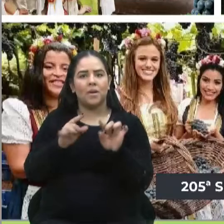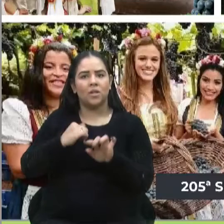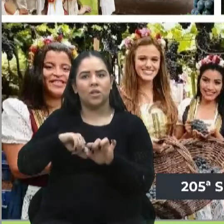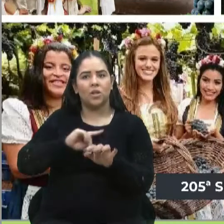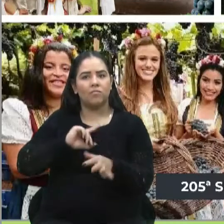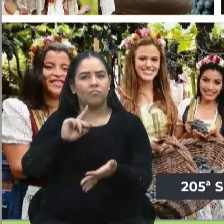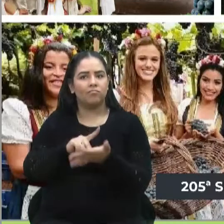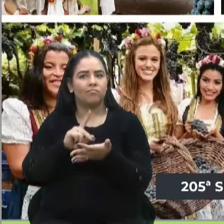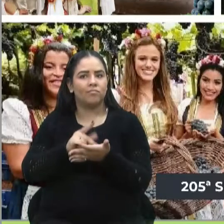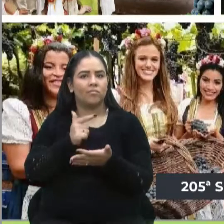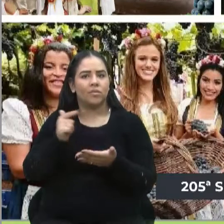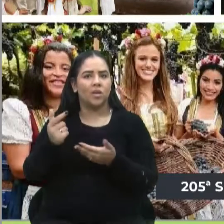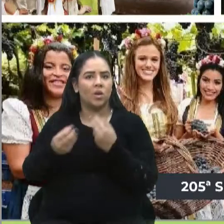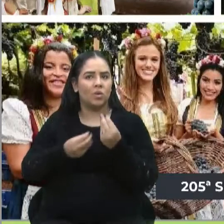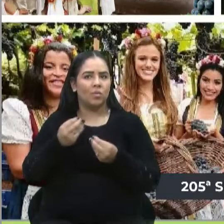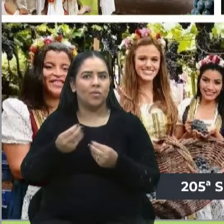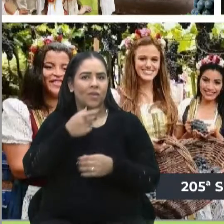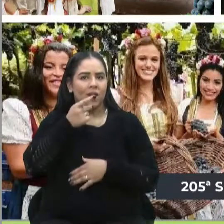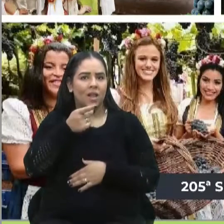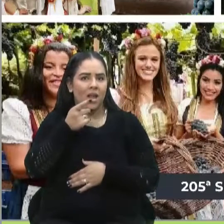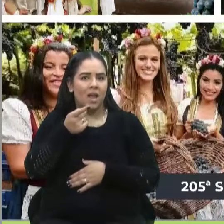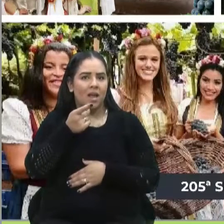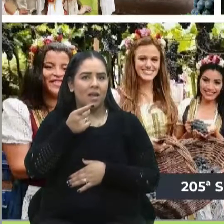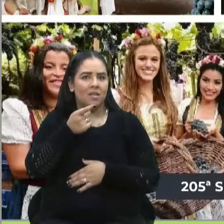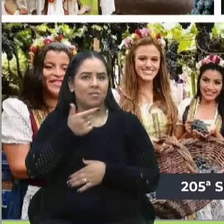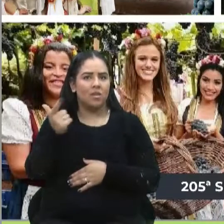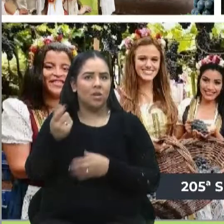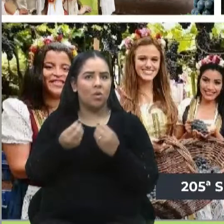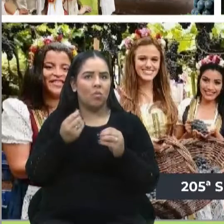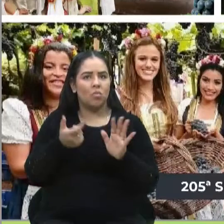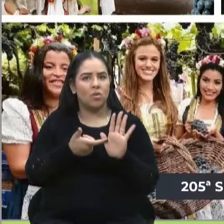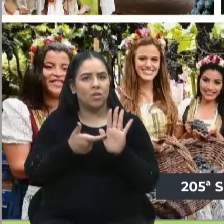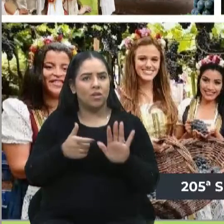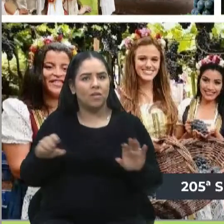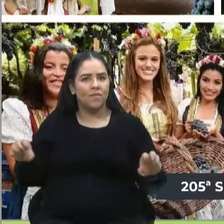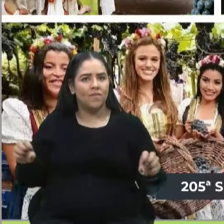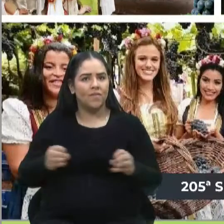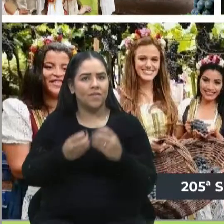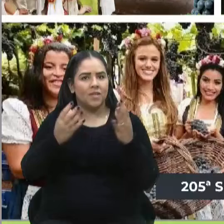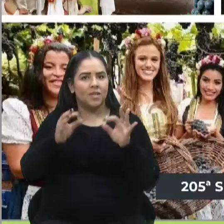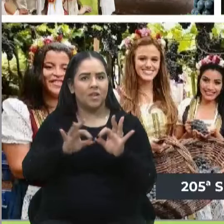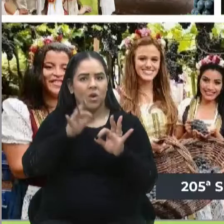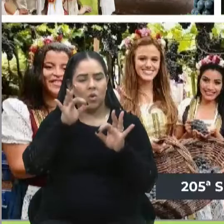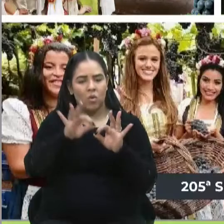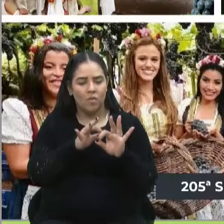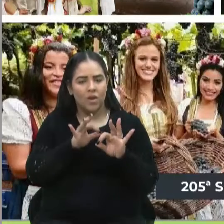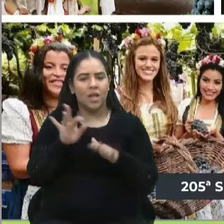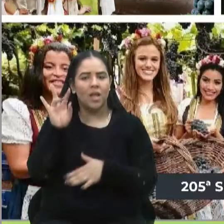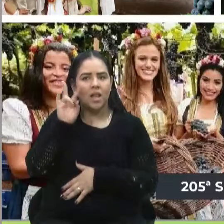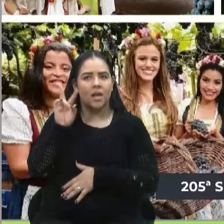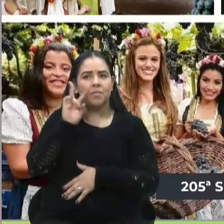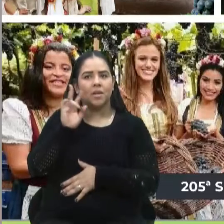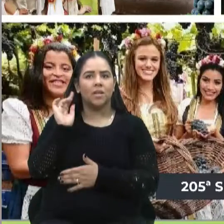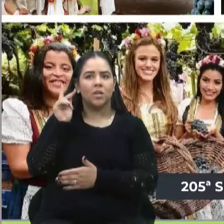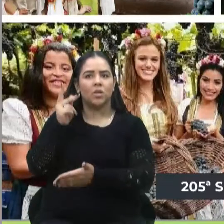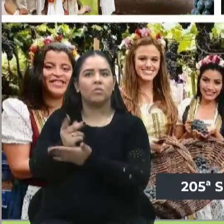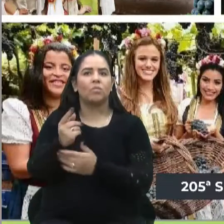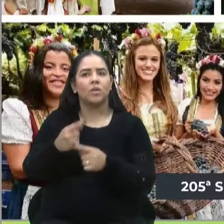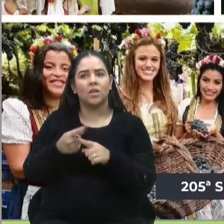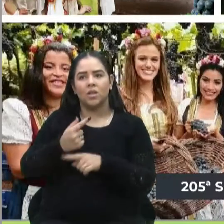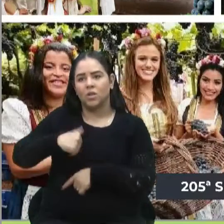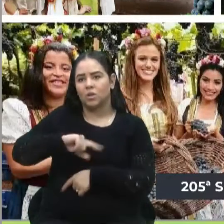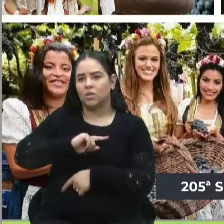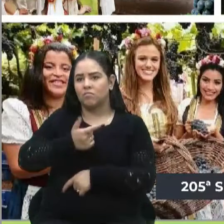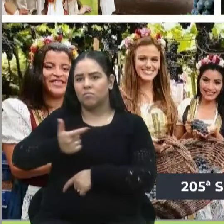não tem como falar e como mostrar a Festa da Uva, cartaz, edições, relembrar a história, porque nós não temos um espaço